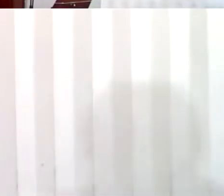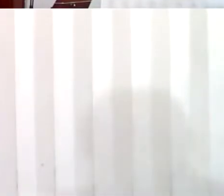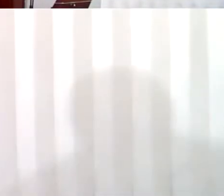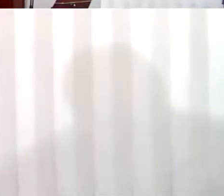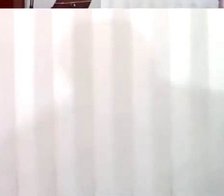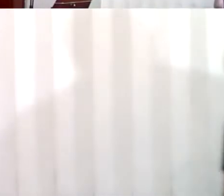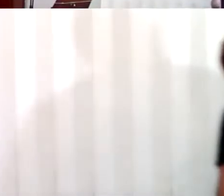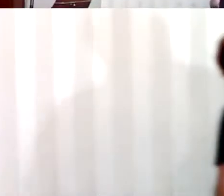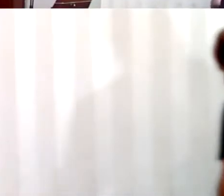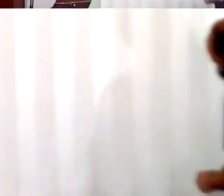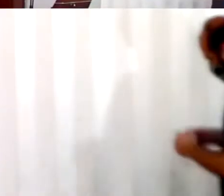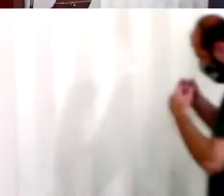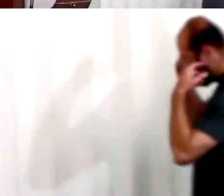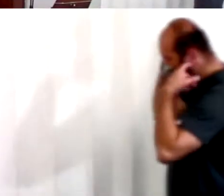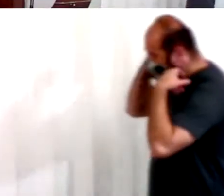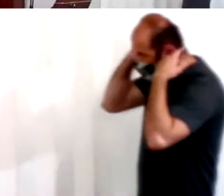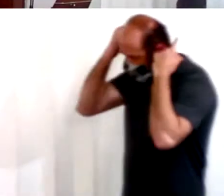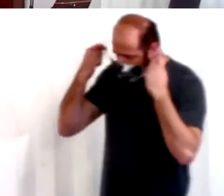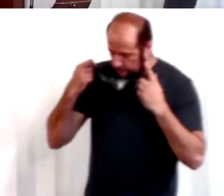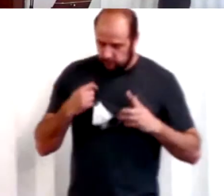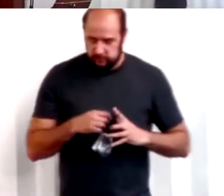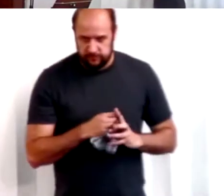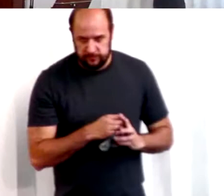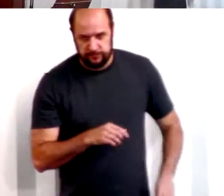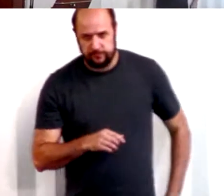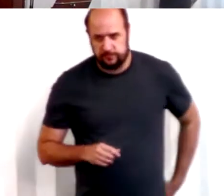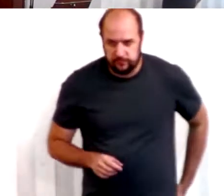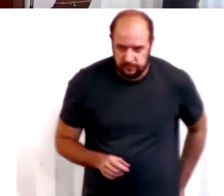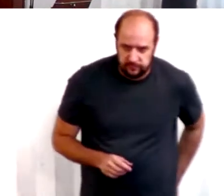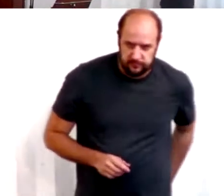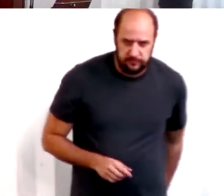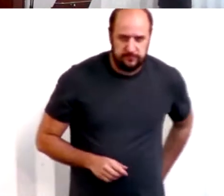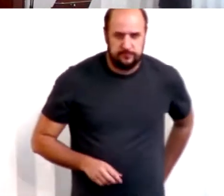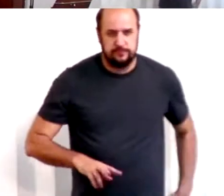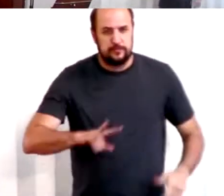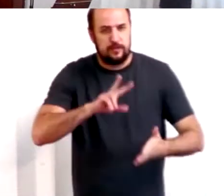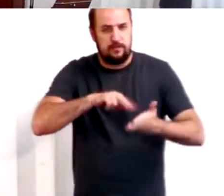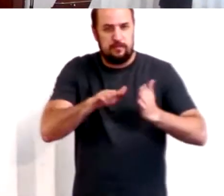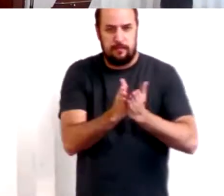Abramos a palavra do Senhor, Filipenses capítulo 2,